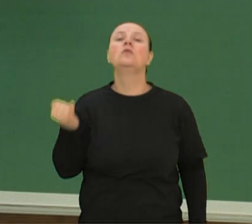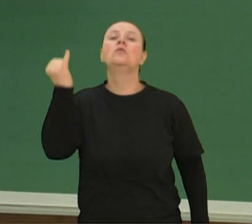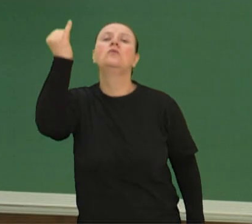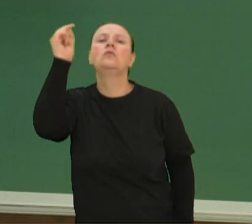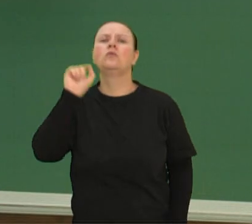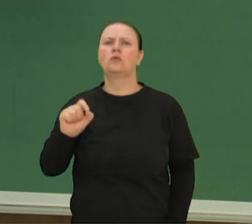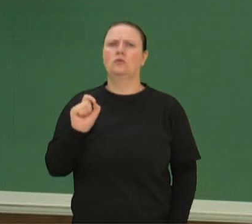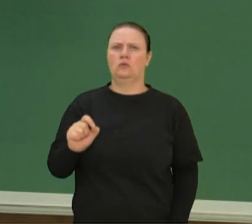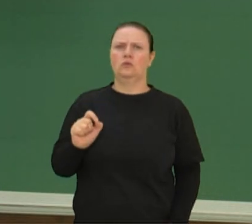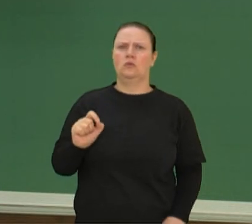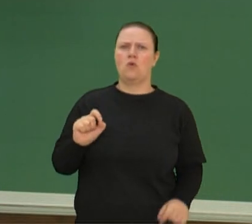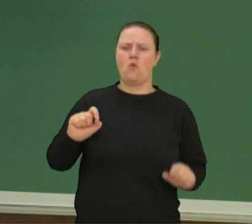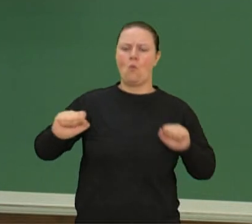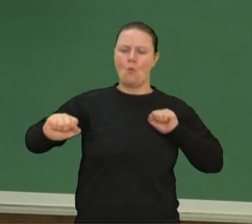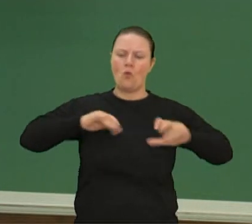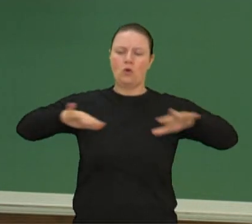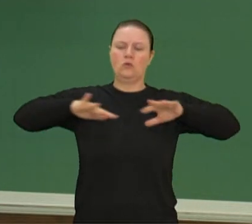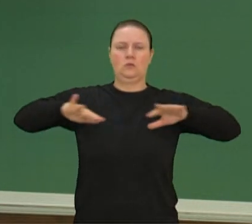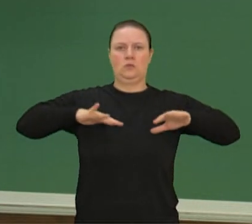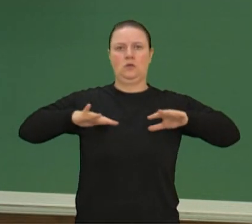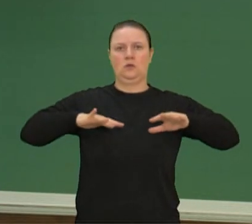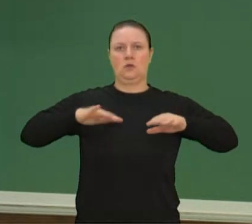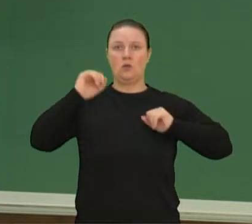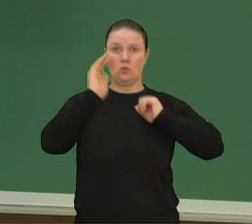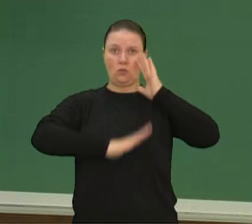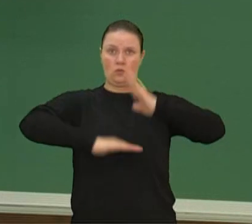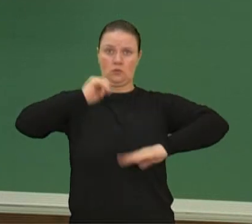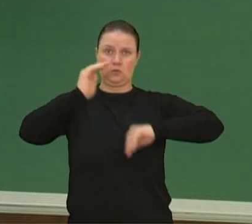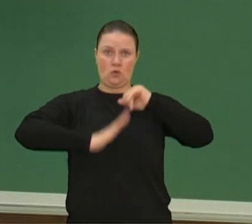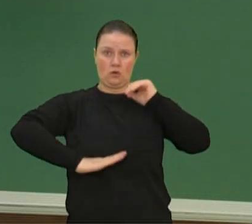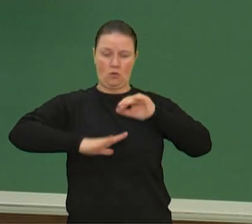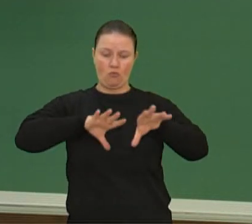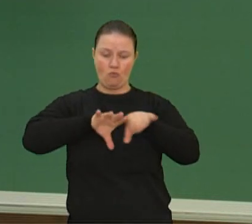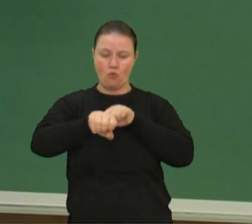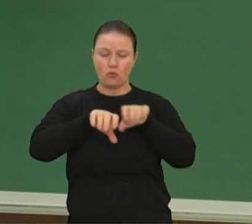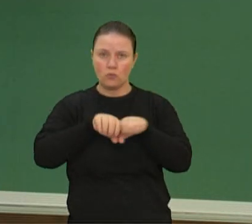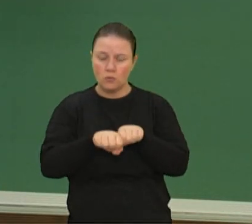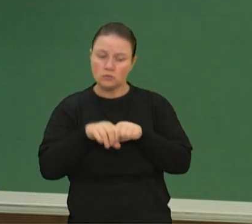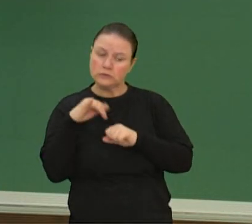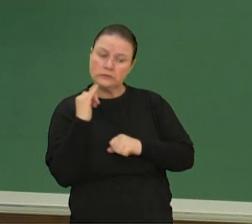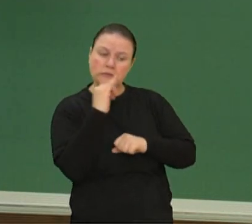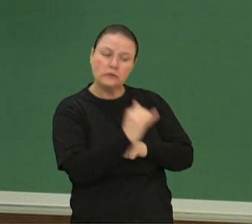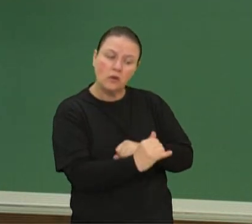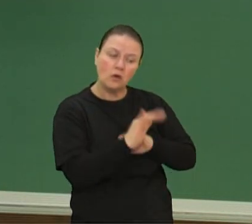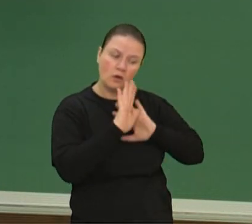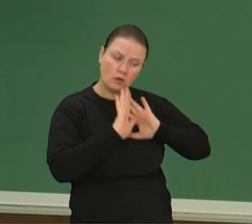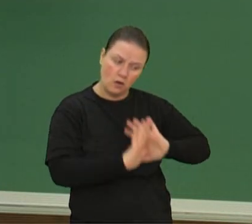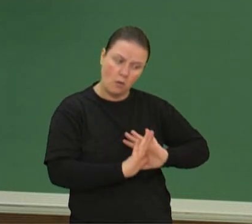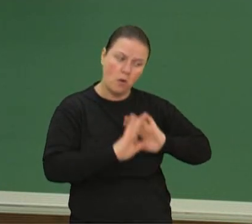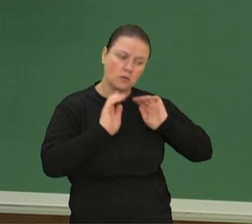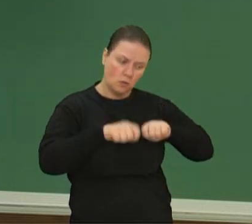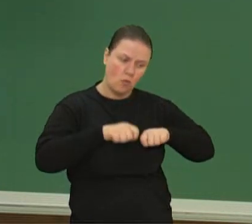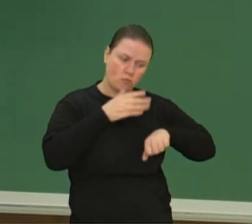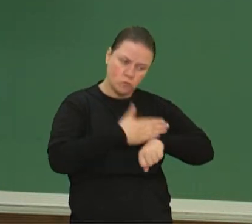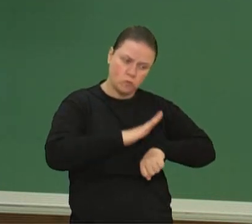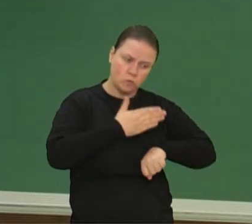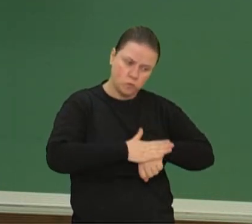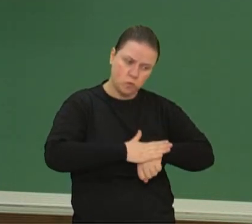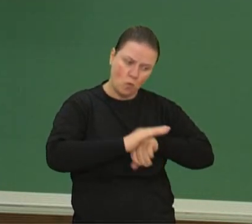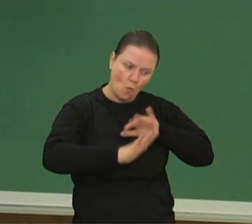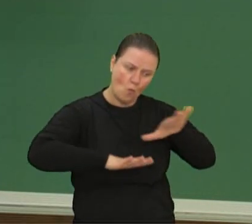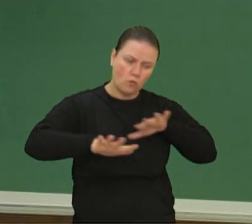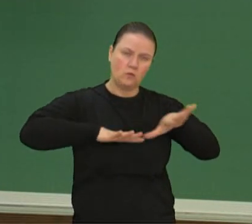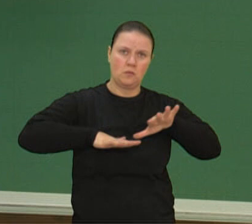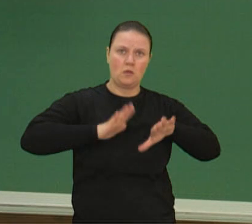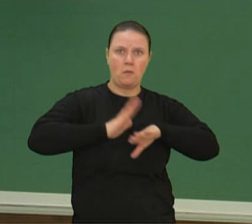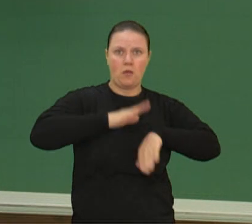a amplitude de movimento. Então é o profissional habilitado que vai saber dizer para você qual é a amplitude máxima em cada movimento que